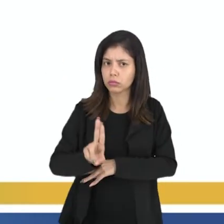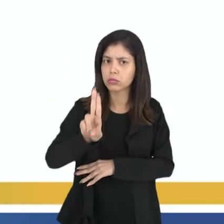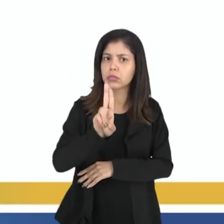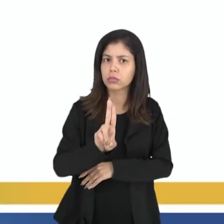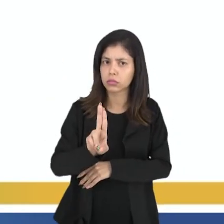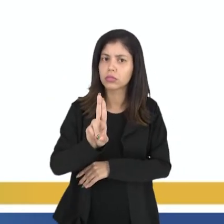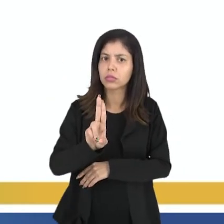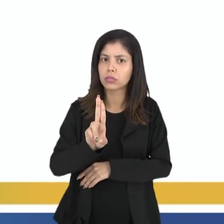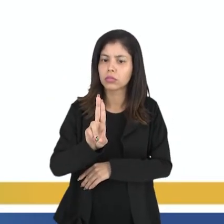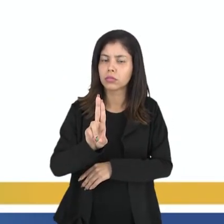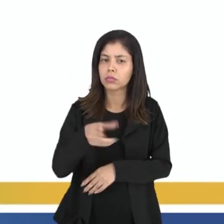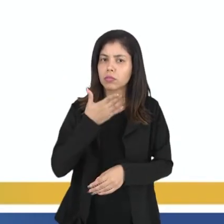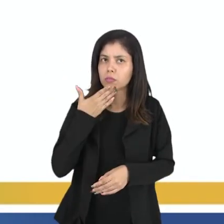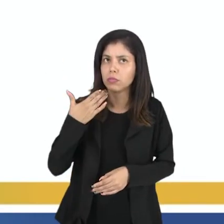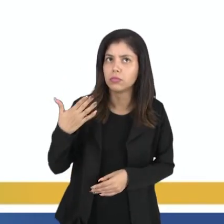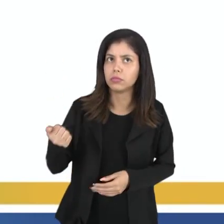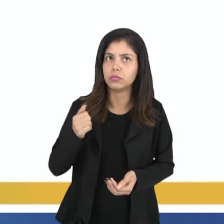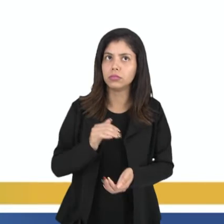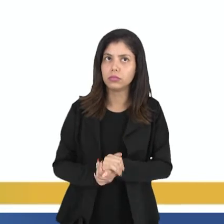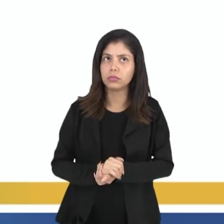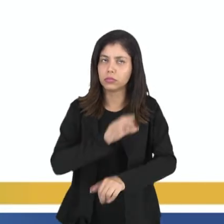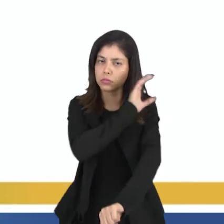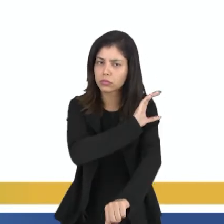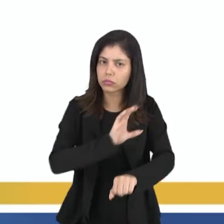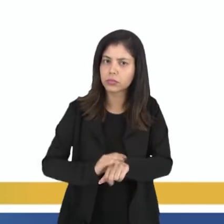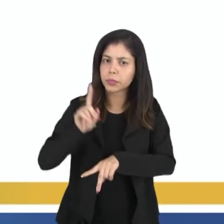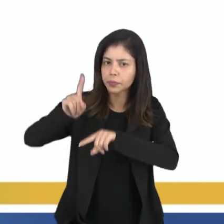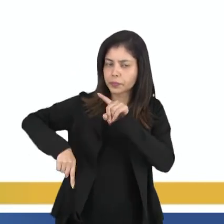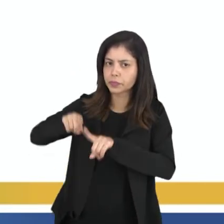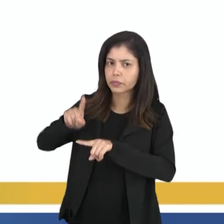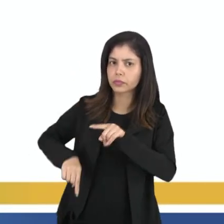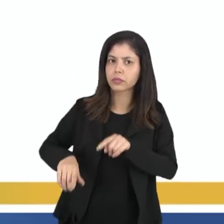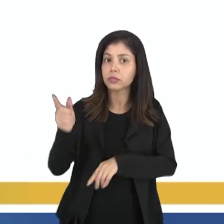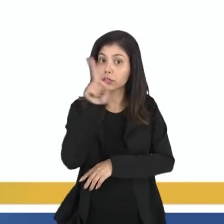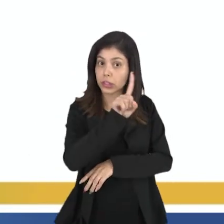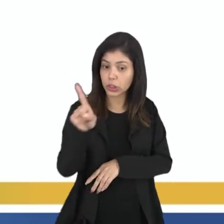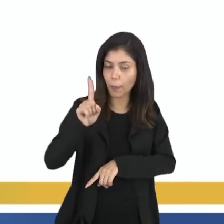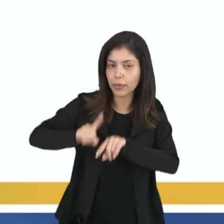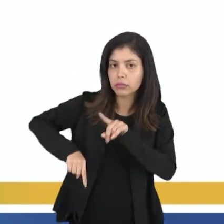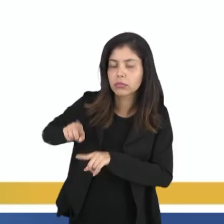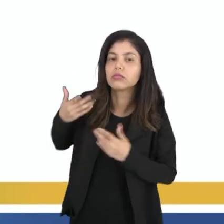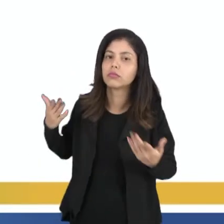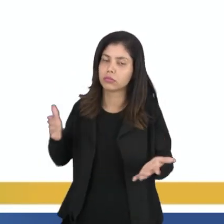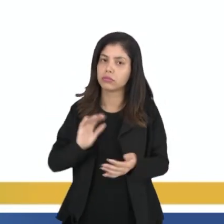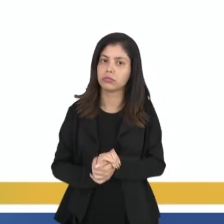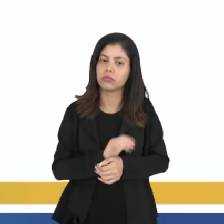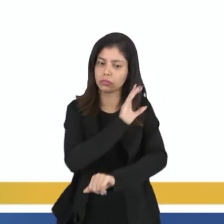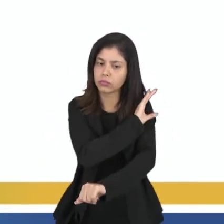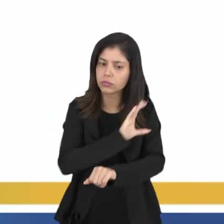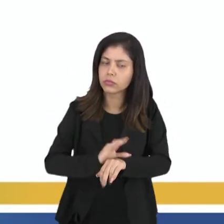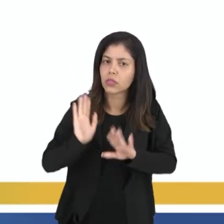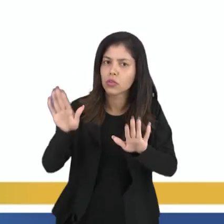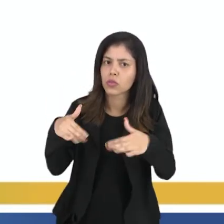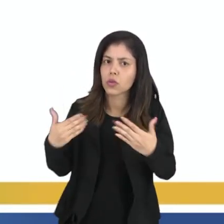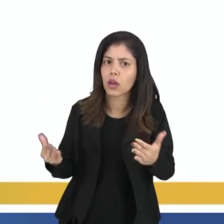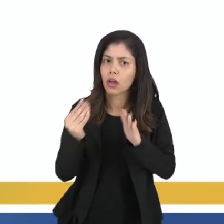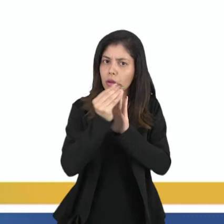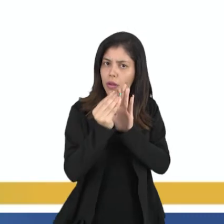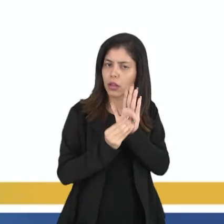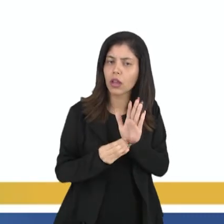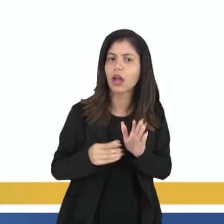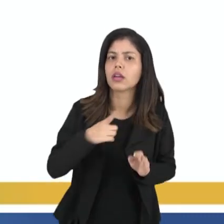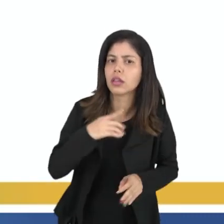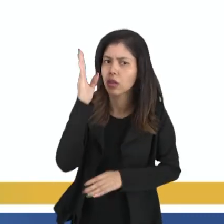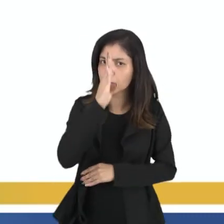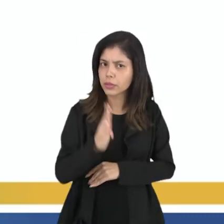utilizado para poder designar a cultura material e imaterial, ou seja, culturalmente, qual é o patrimônio